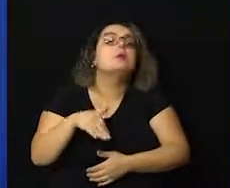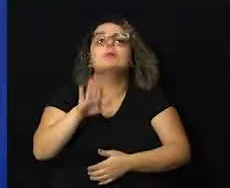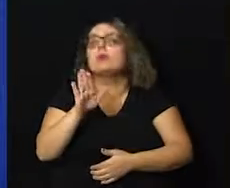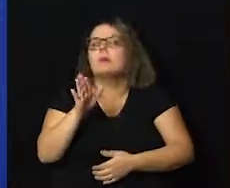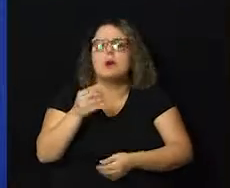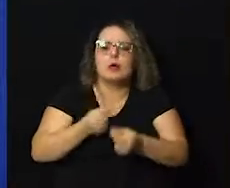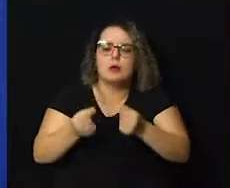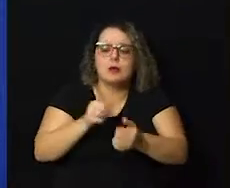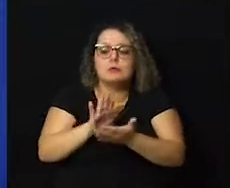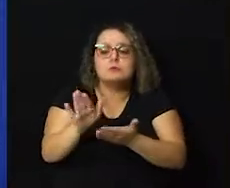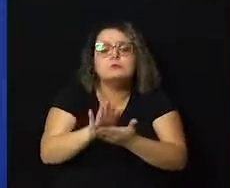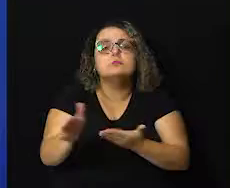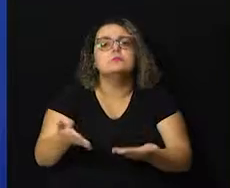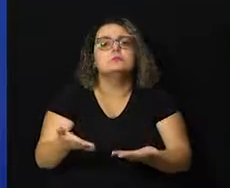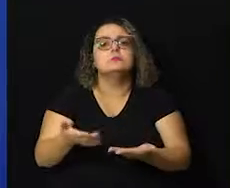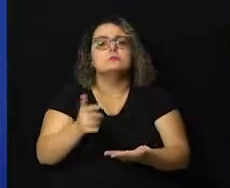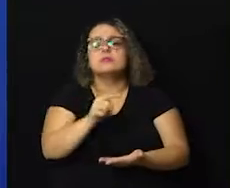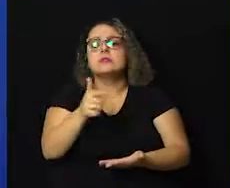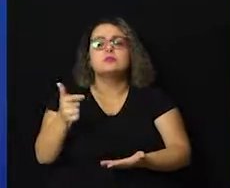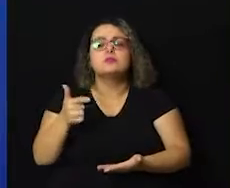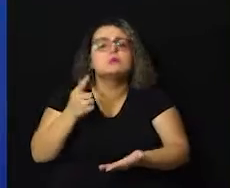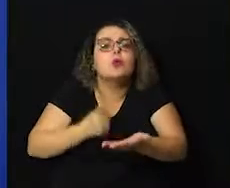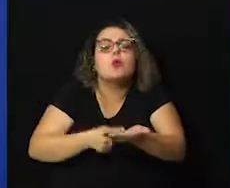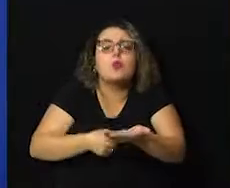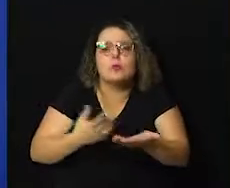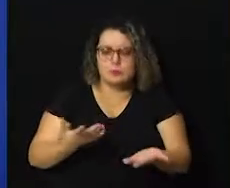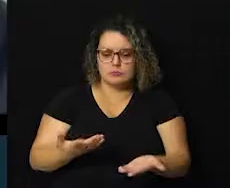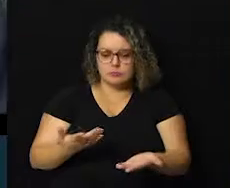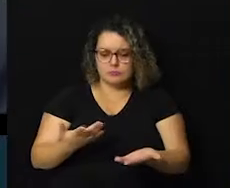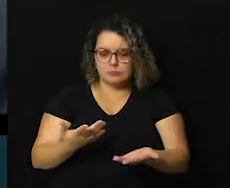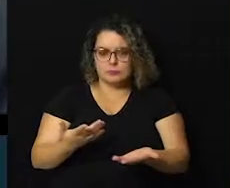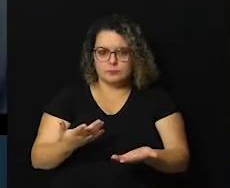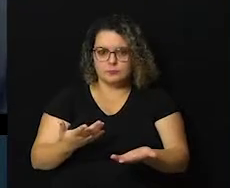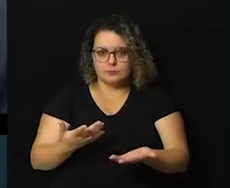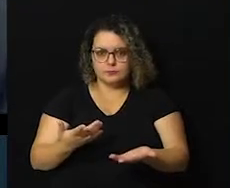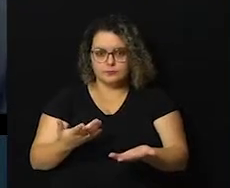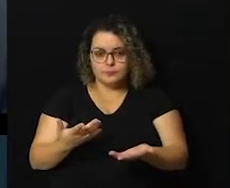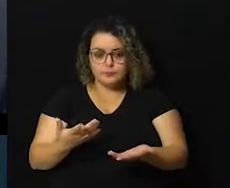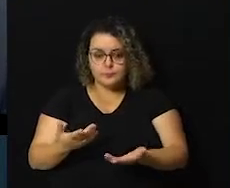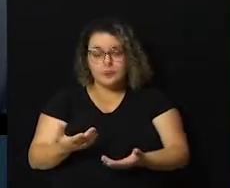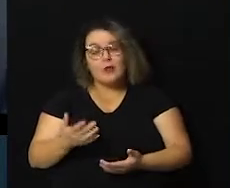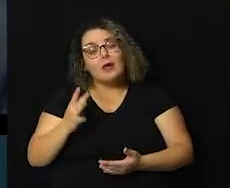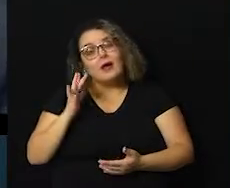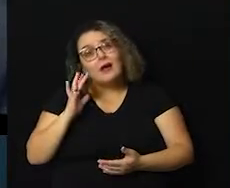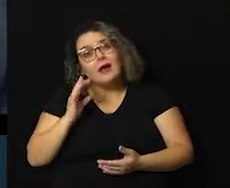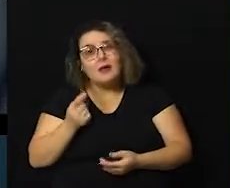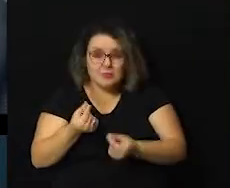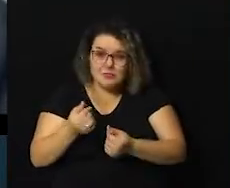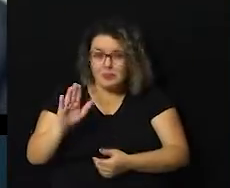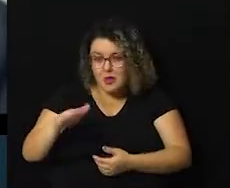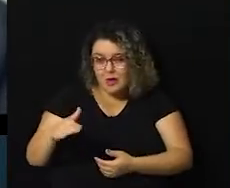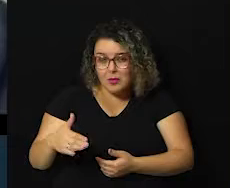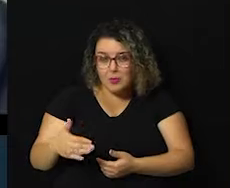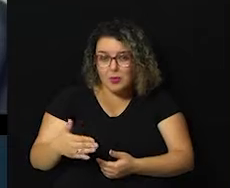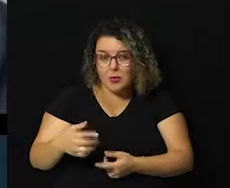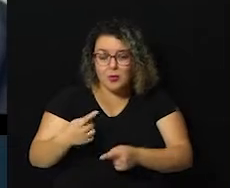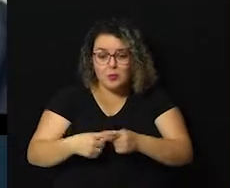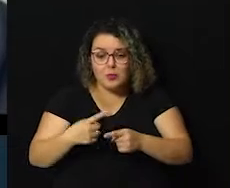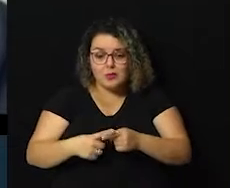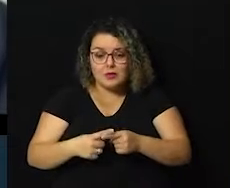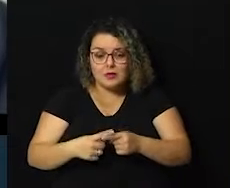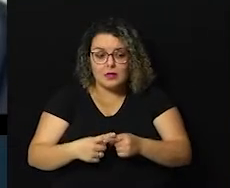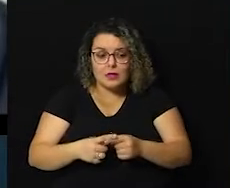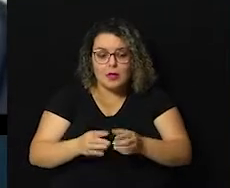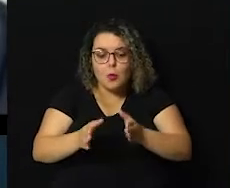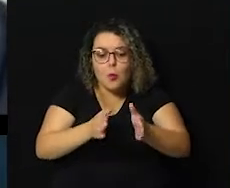significa quanto a mais no orçamento se não se não tivesse esse compromisso a tendência dele ele ficar mais barato na verdade porque eu tenho